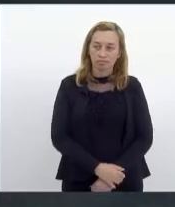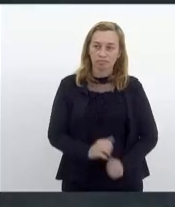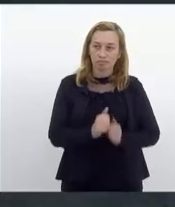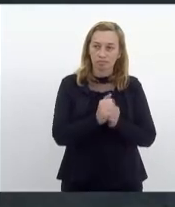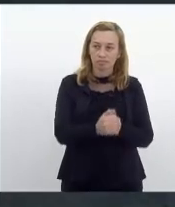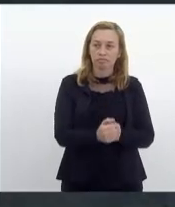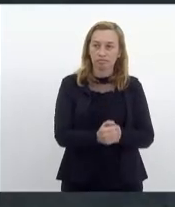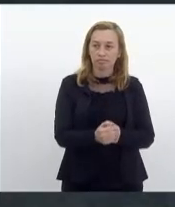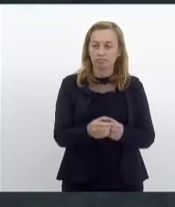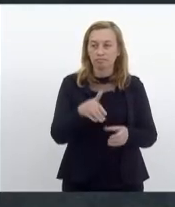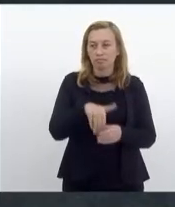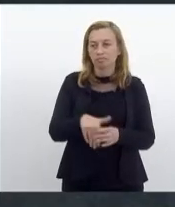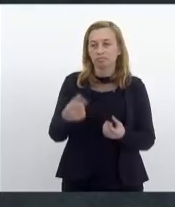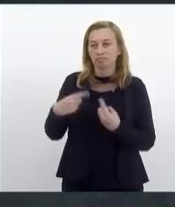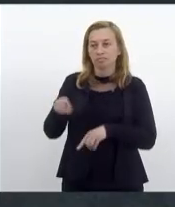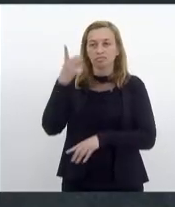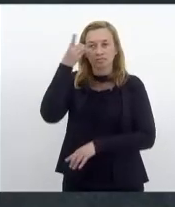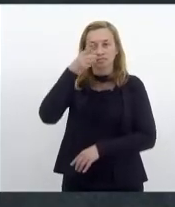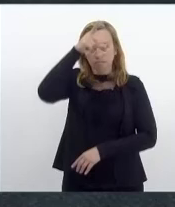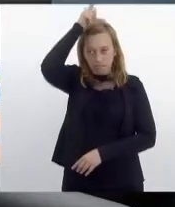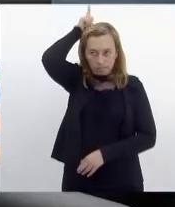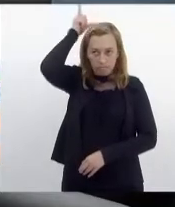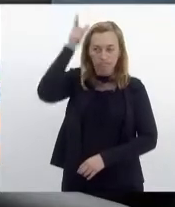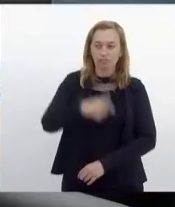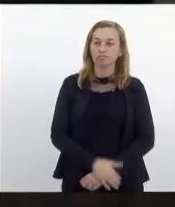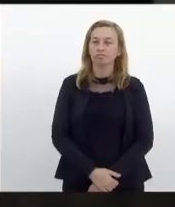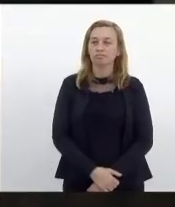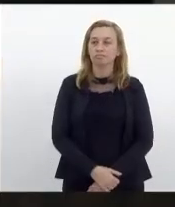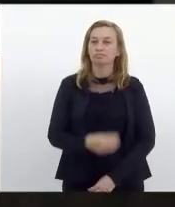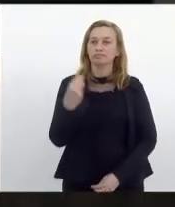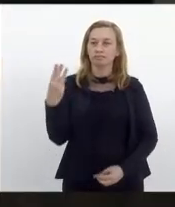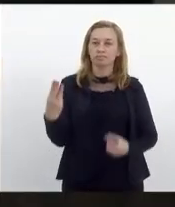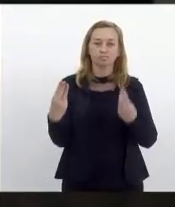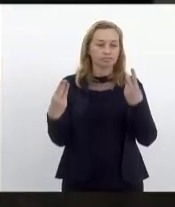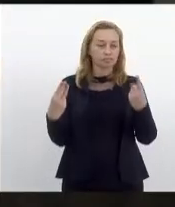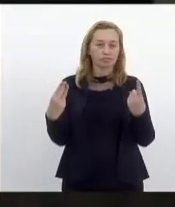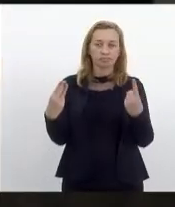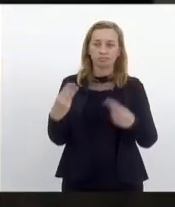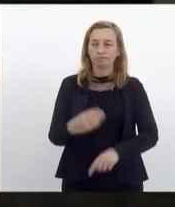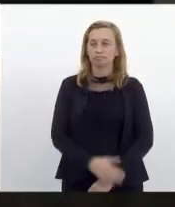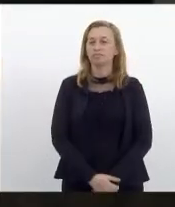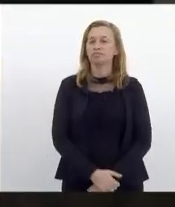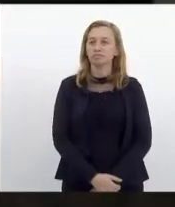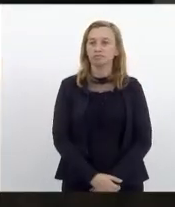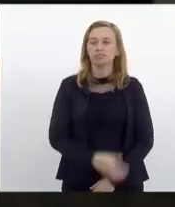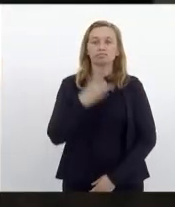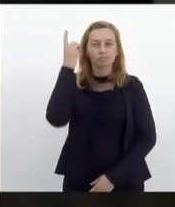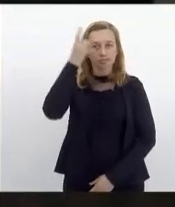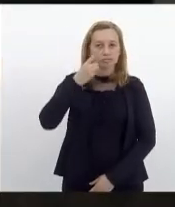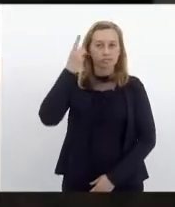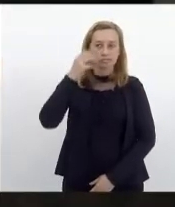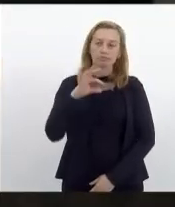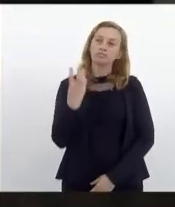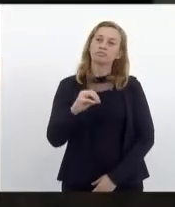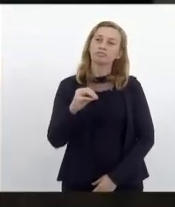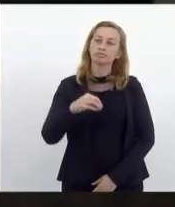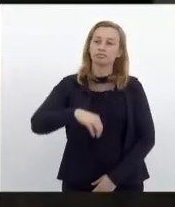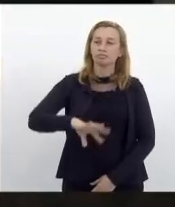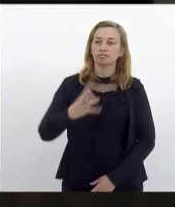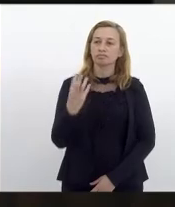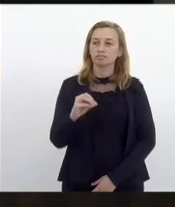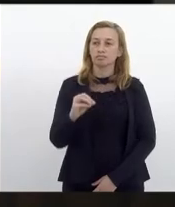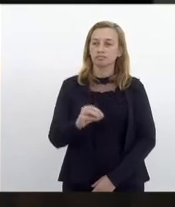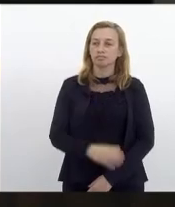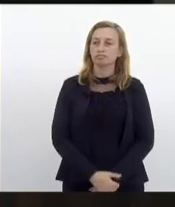Acompanho o voto divergente, deputado Luiz Paulo. 3-1. Deputado Chico Machado.